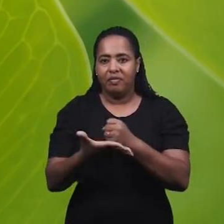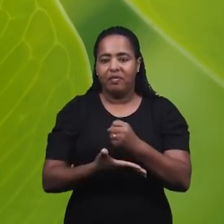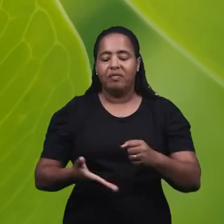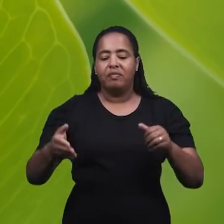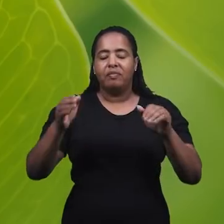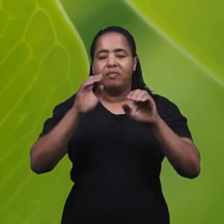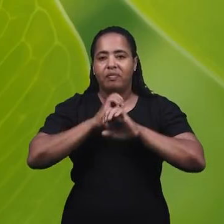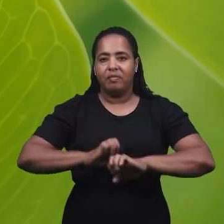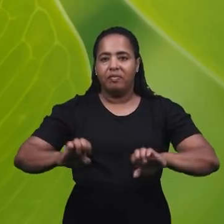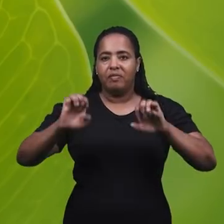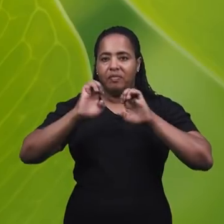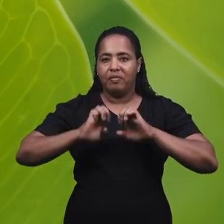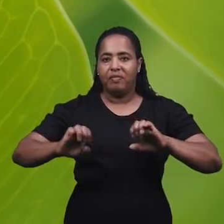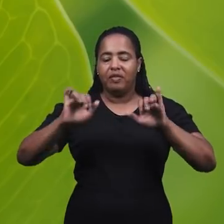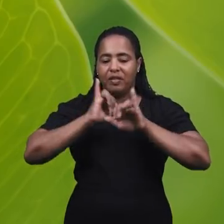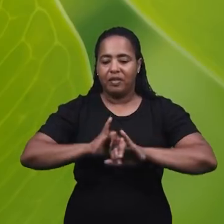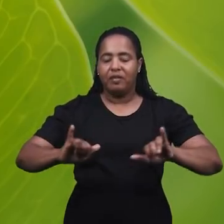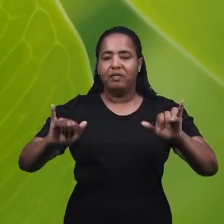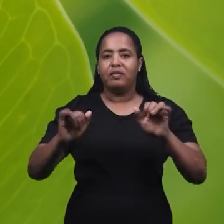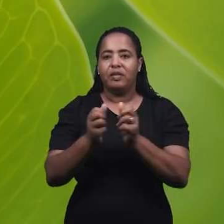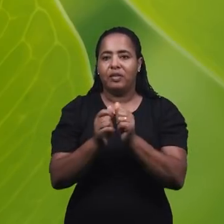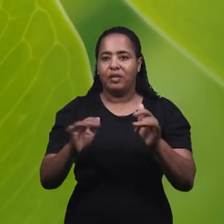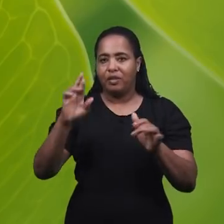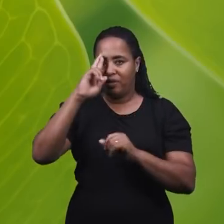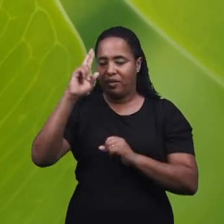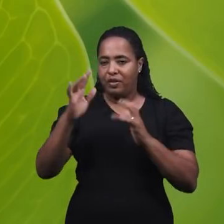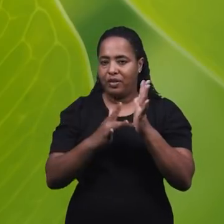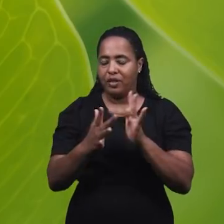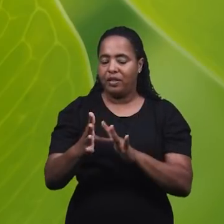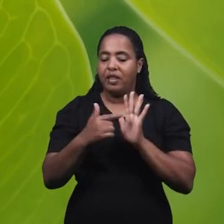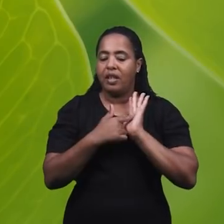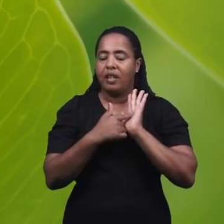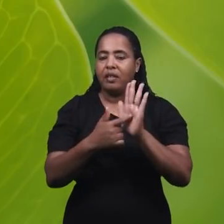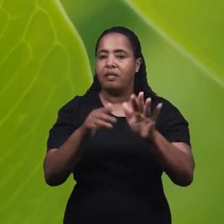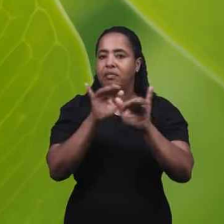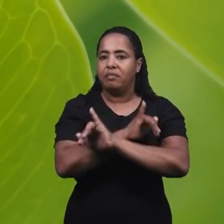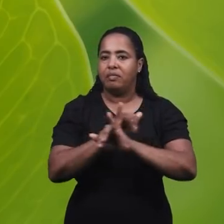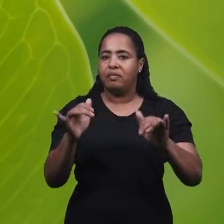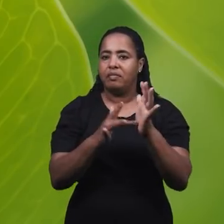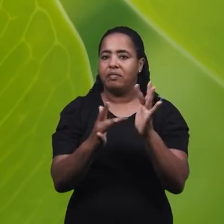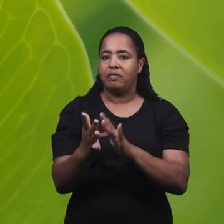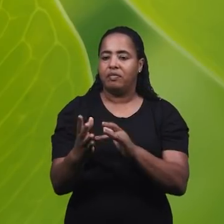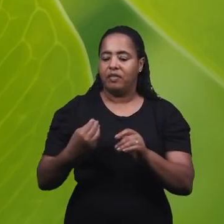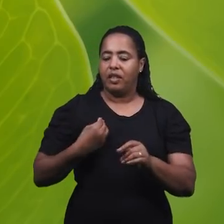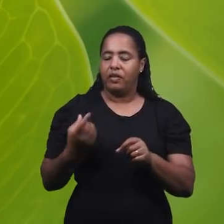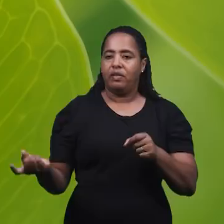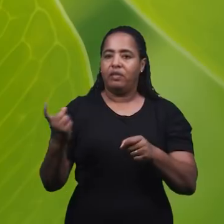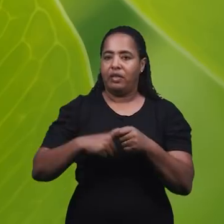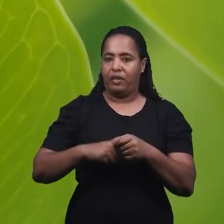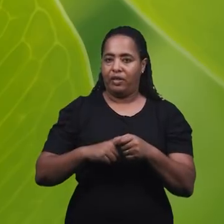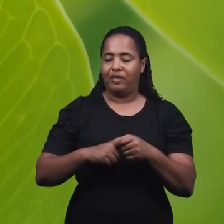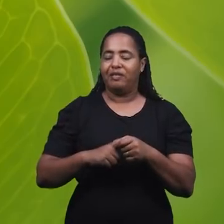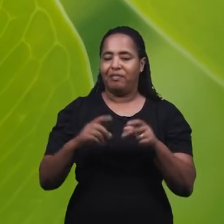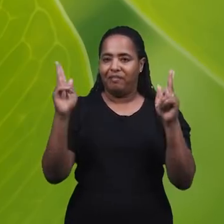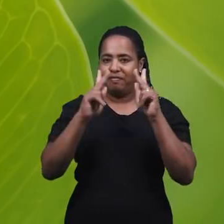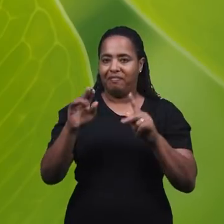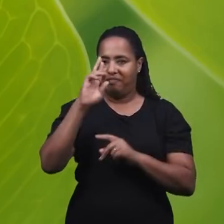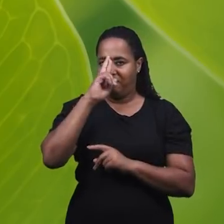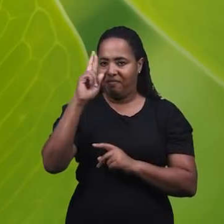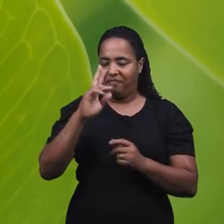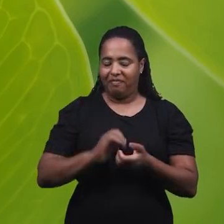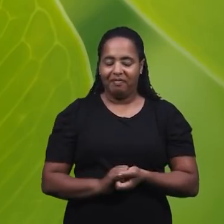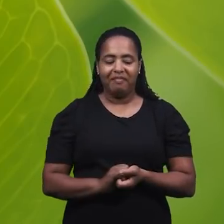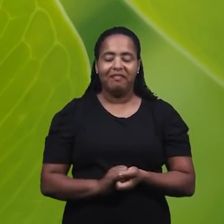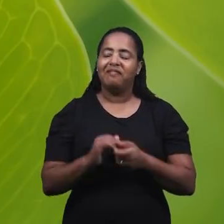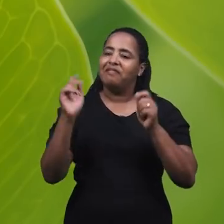anunciar esse Evangelho glorioso do Senhor Jesus. Anunciar que Jesus está vivo e que em breve voltará. A paz do Senhor Jesus.